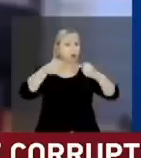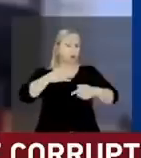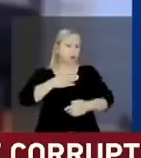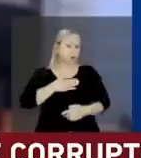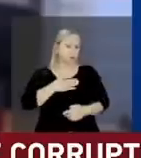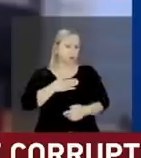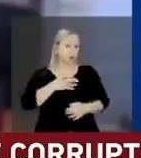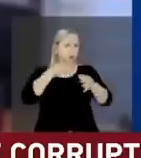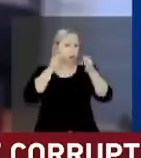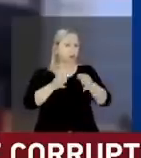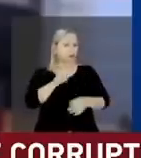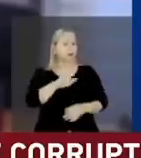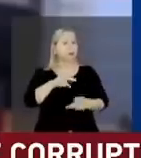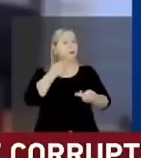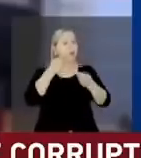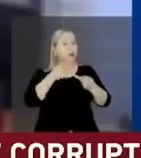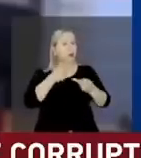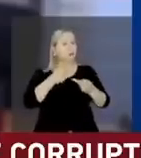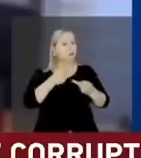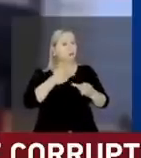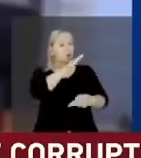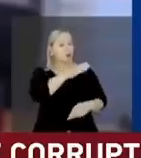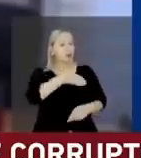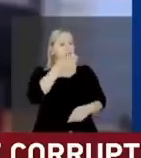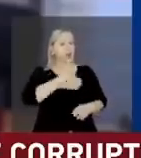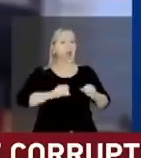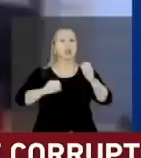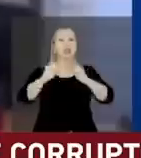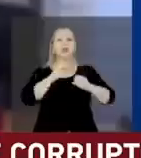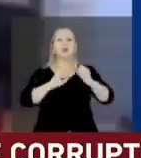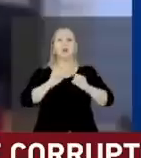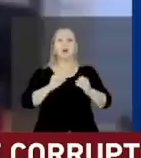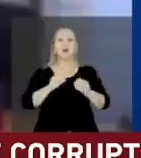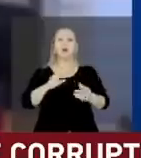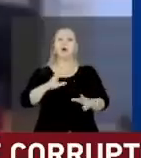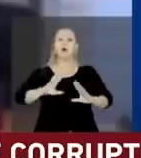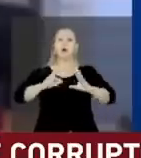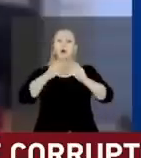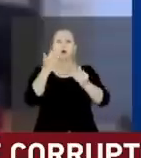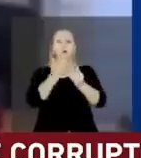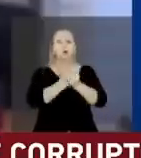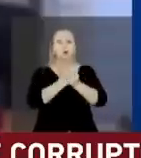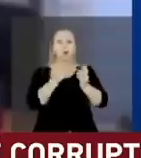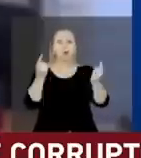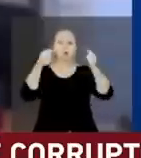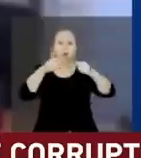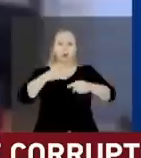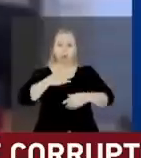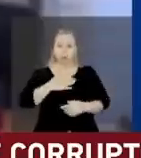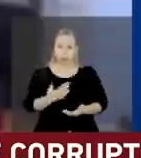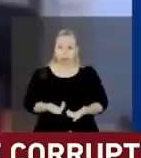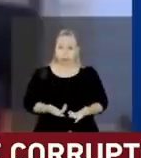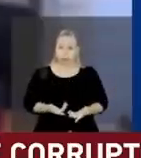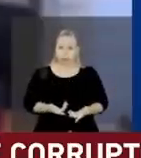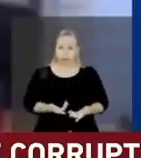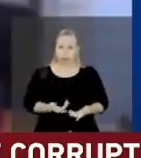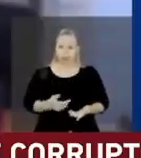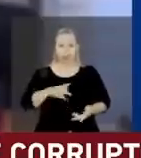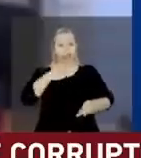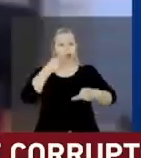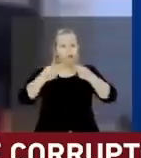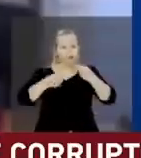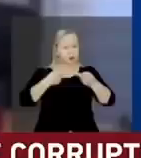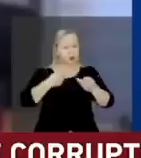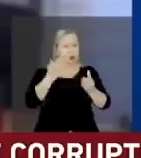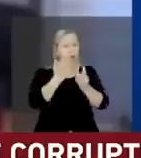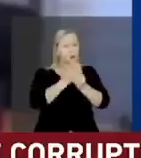mim é que é verdade que devolver um beijão para Petrobras Mas é verdade que destruir o 4400000 postos